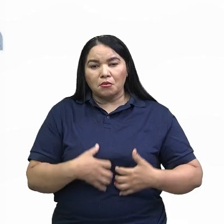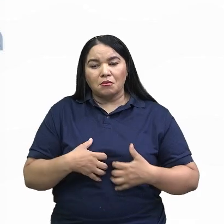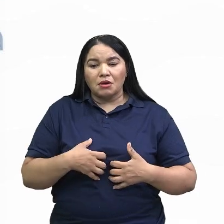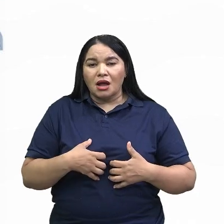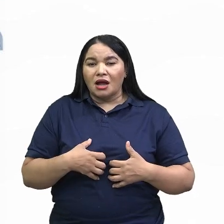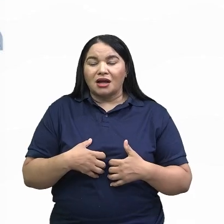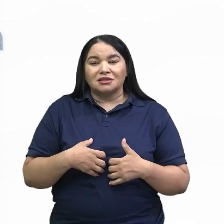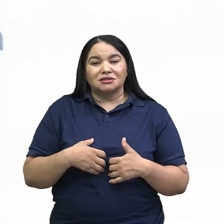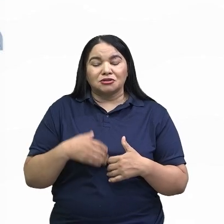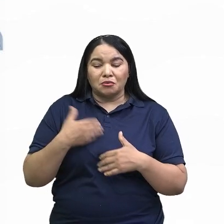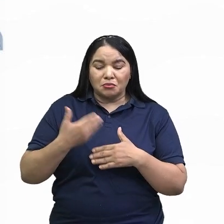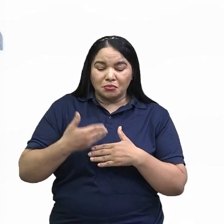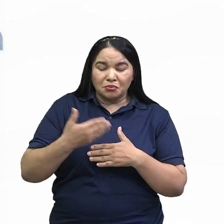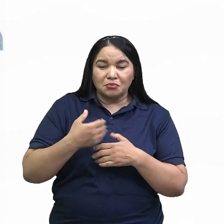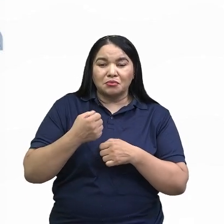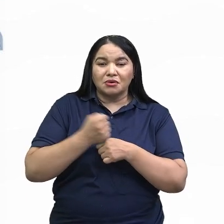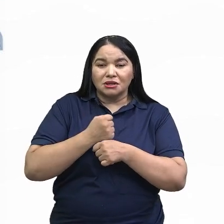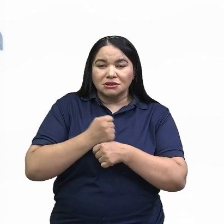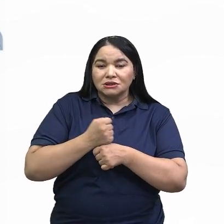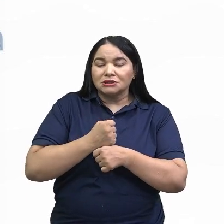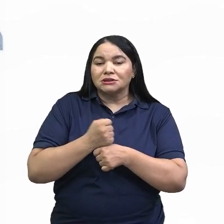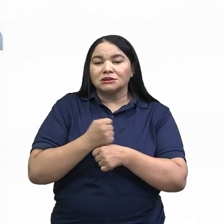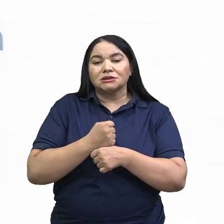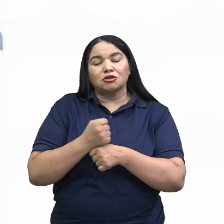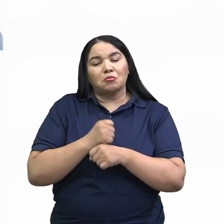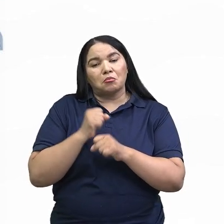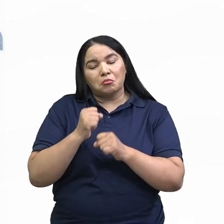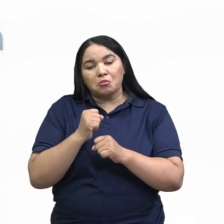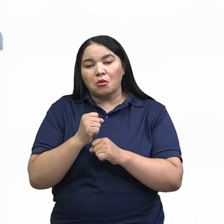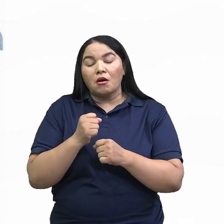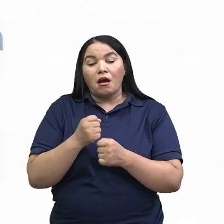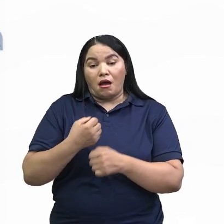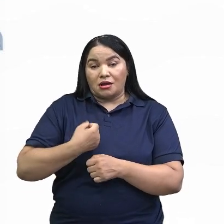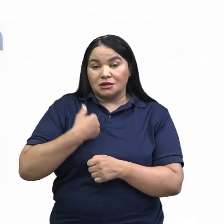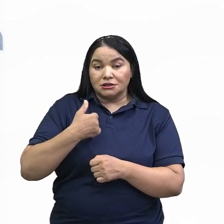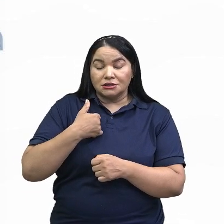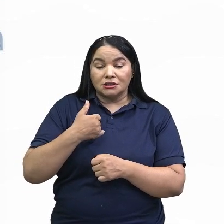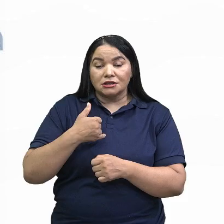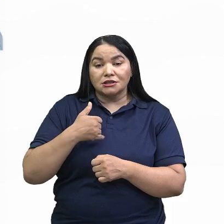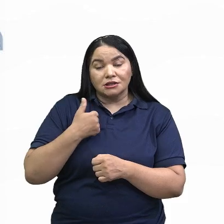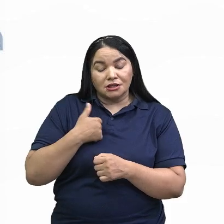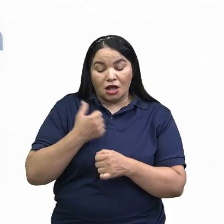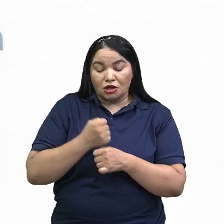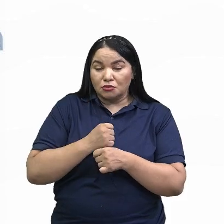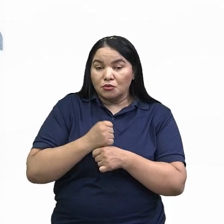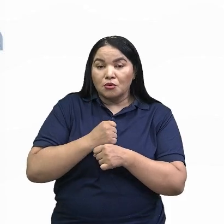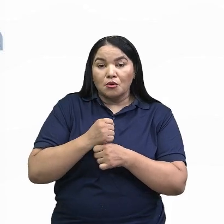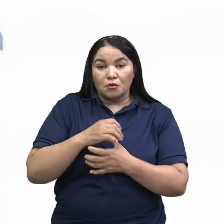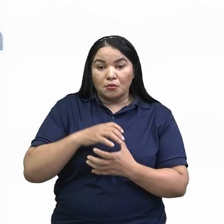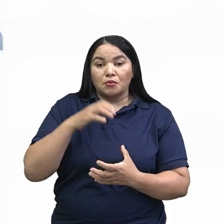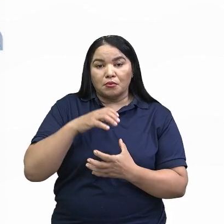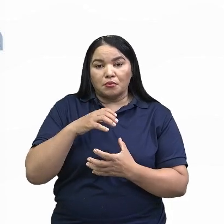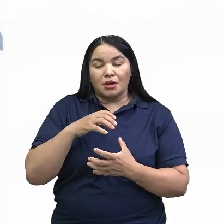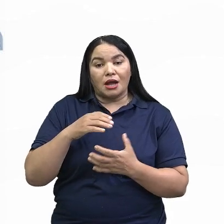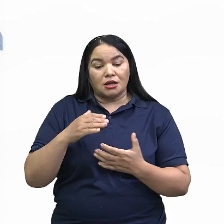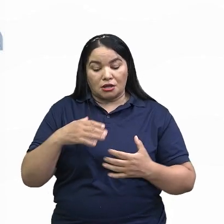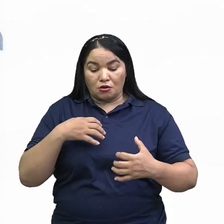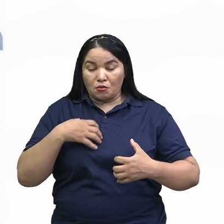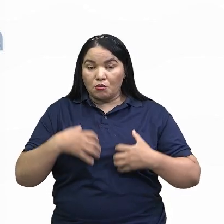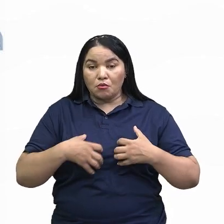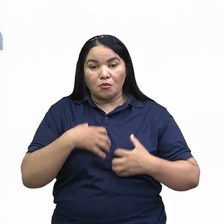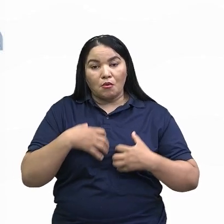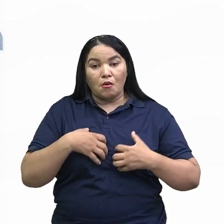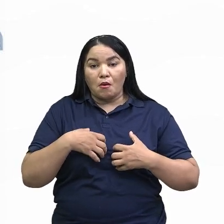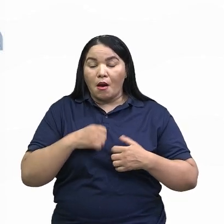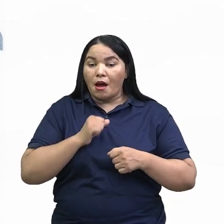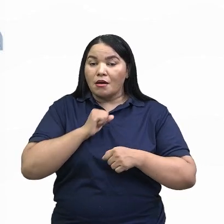longo do tempo, né, com o avançar ali do tempo, em uma determinada época da vida, às vezes aquele órgão ele deixa de funcionar adequadamente.